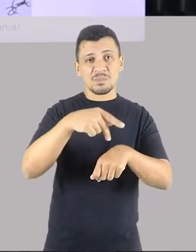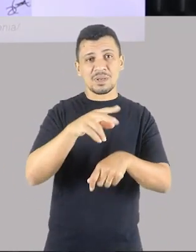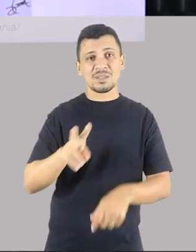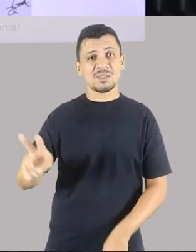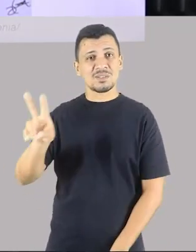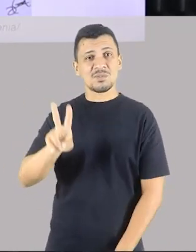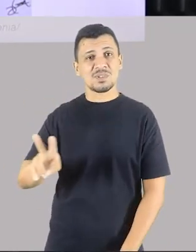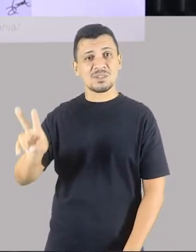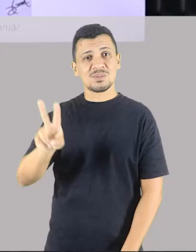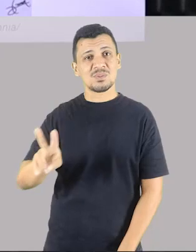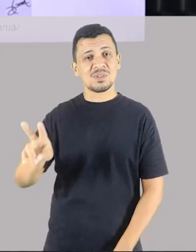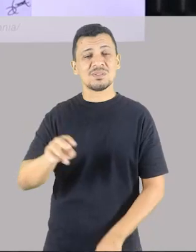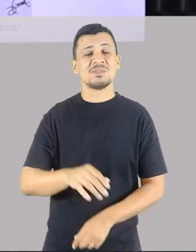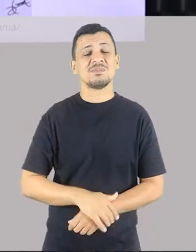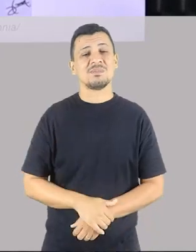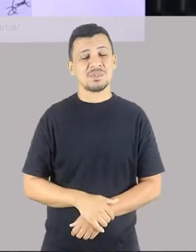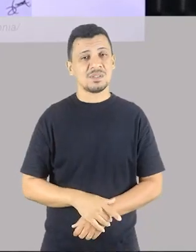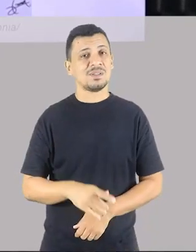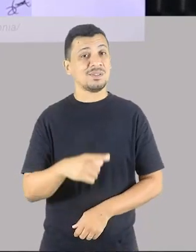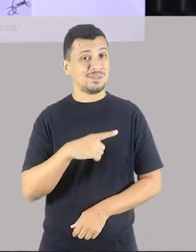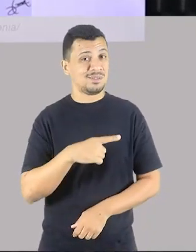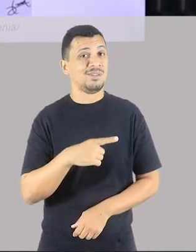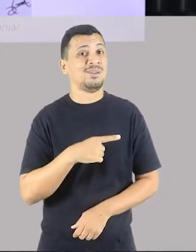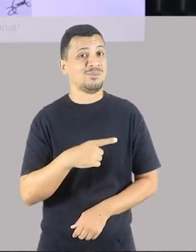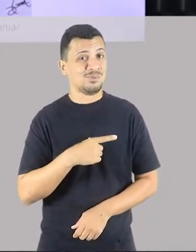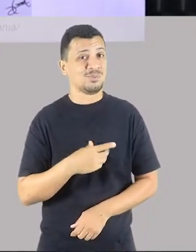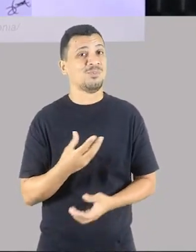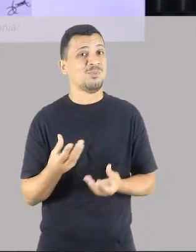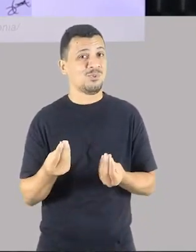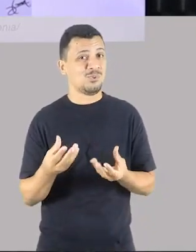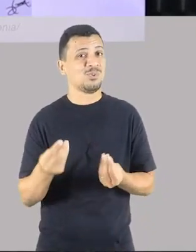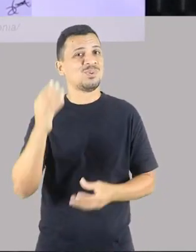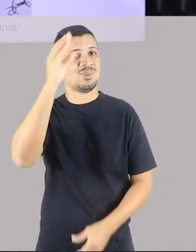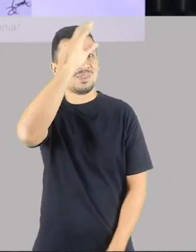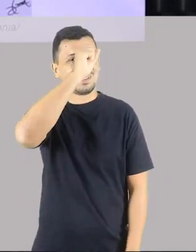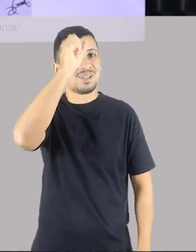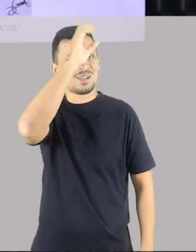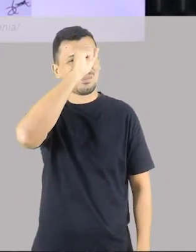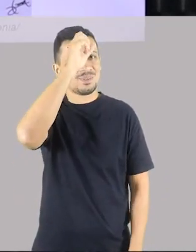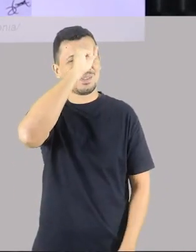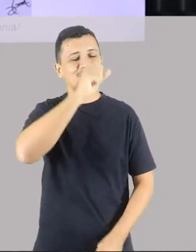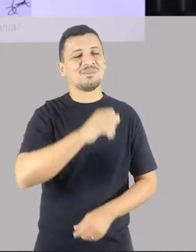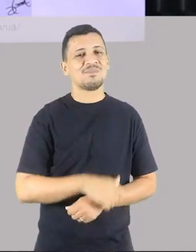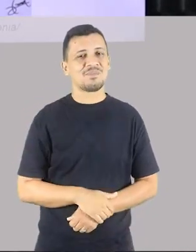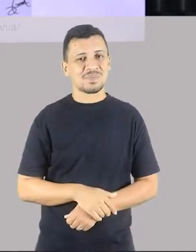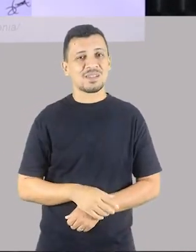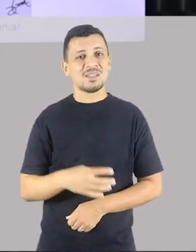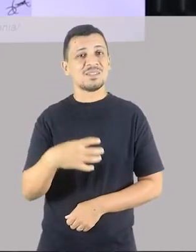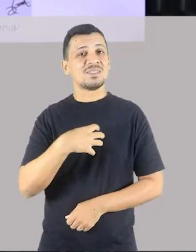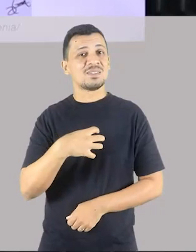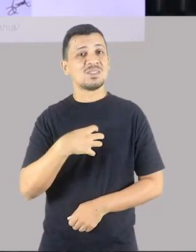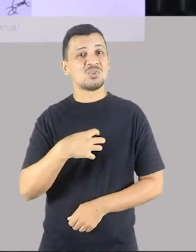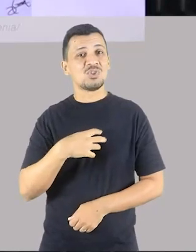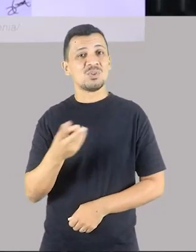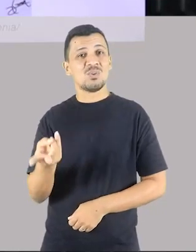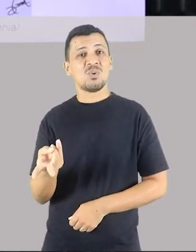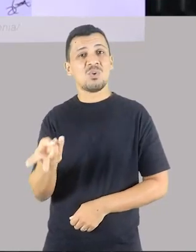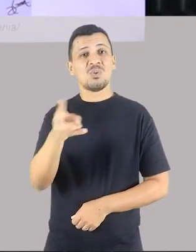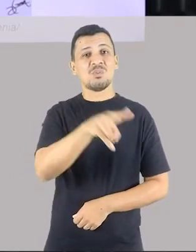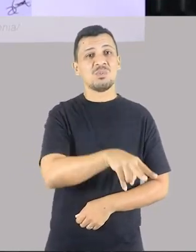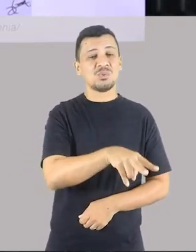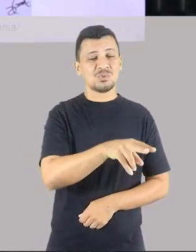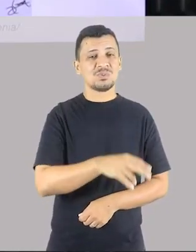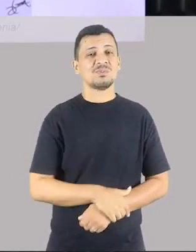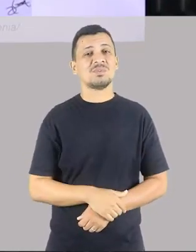Venezuela. Então a expressão temos muito o que aprender deve ser entendida no sentido oposto, caracterizando